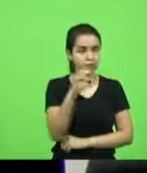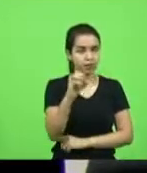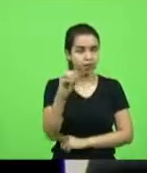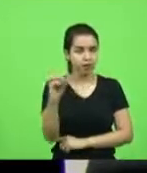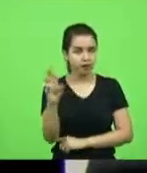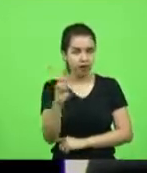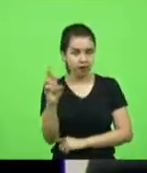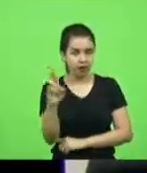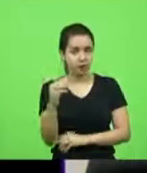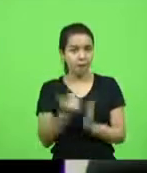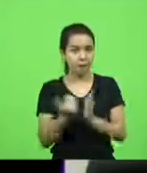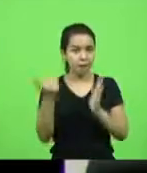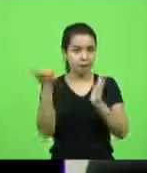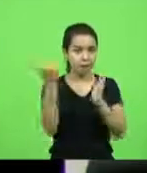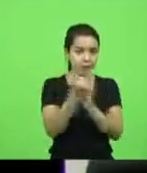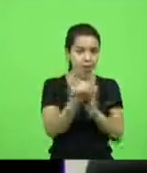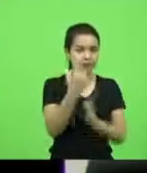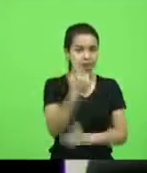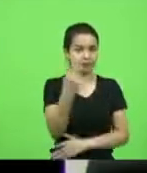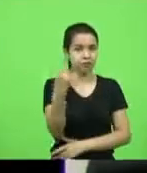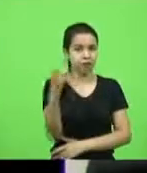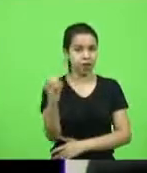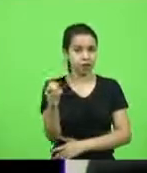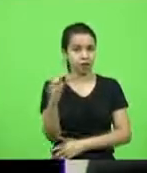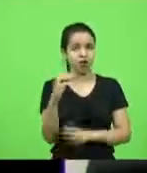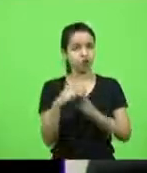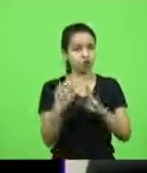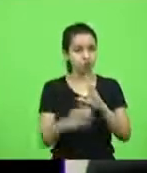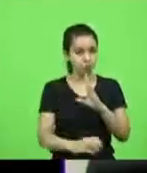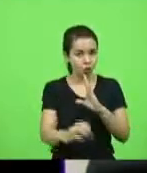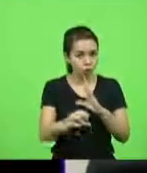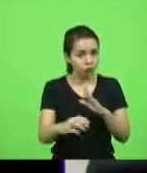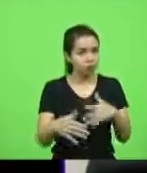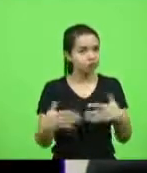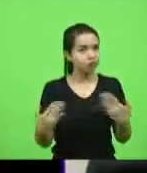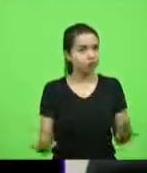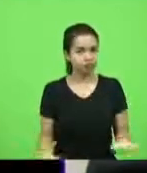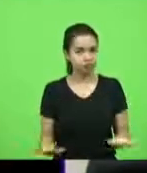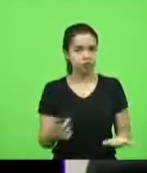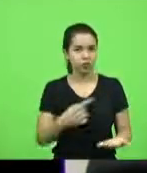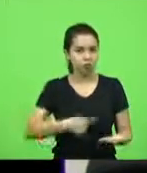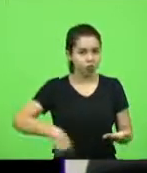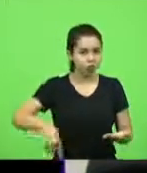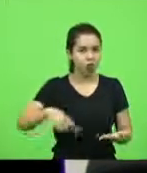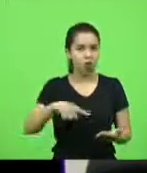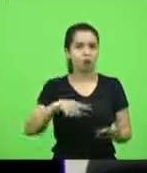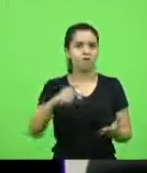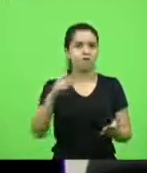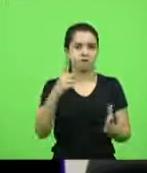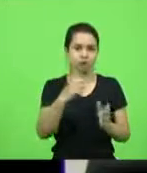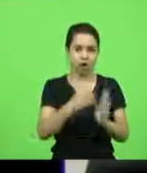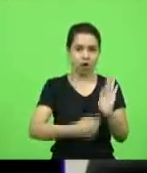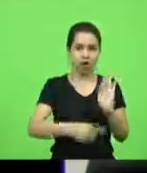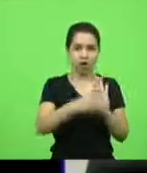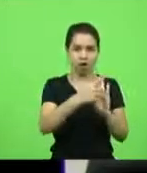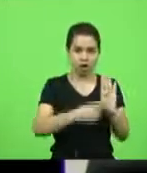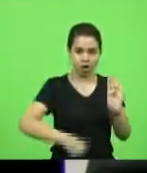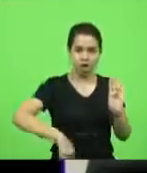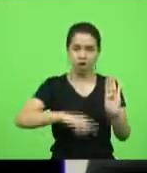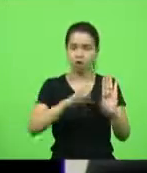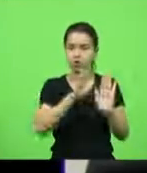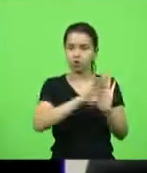reais de esgoto então a sinalização que a gente tá dando aqui ao derrubar o veto do governador e falando